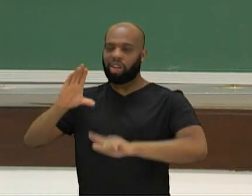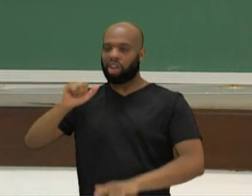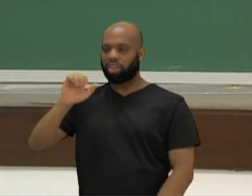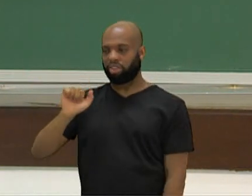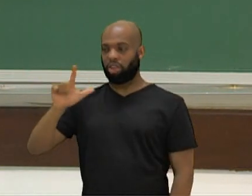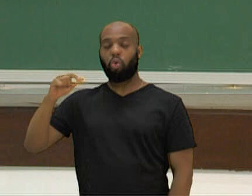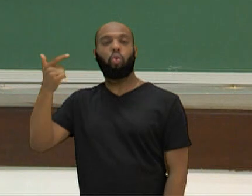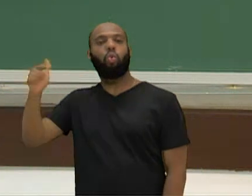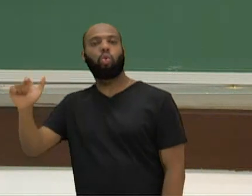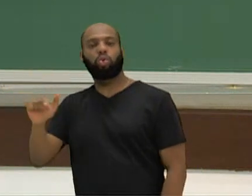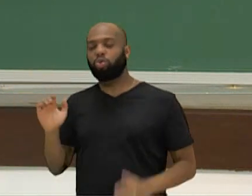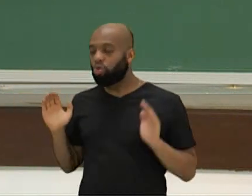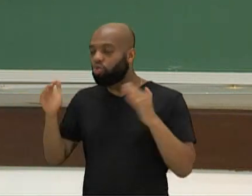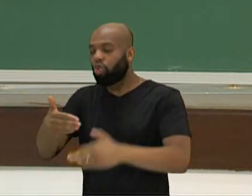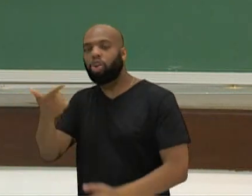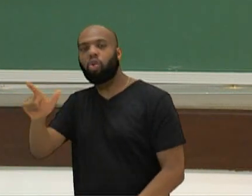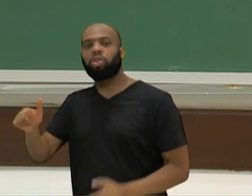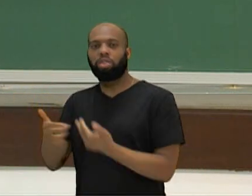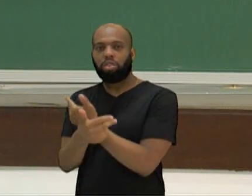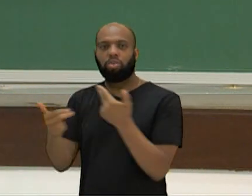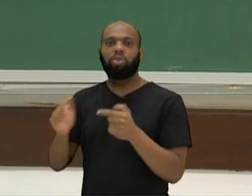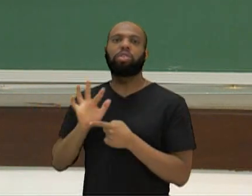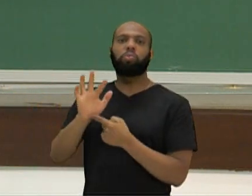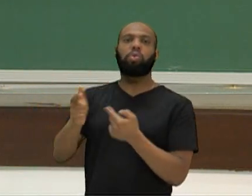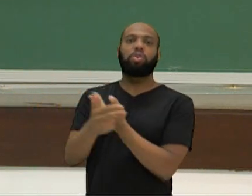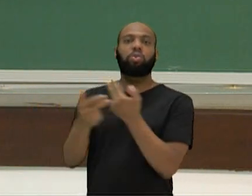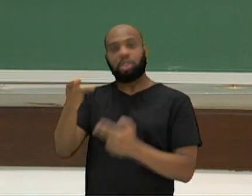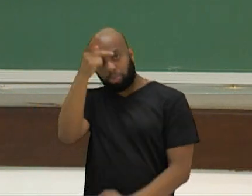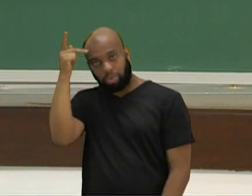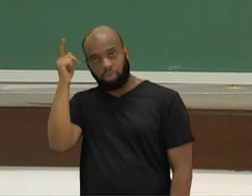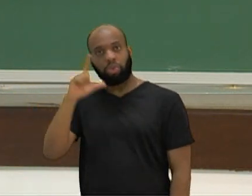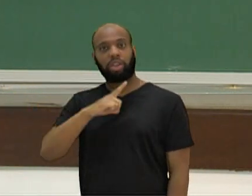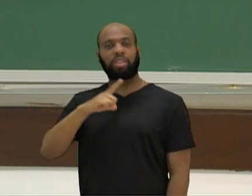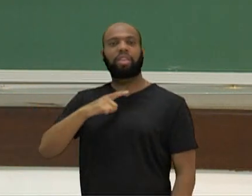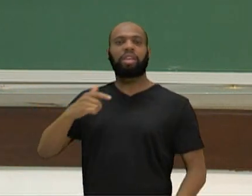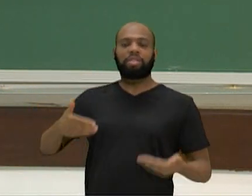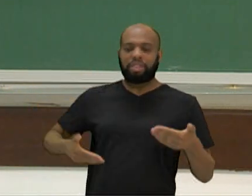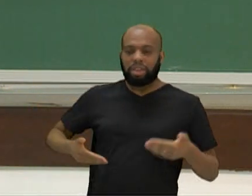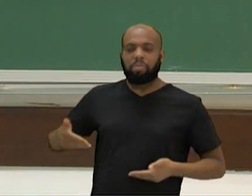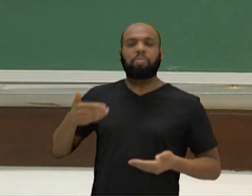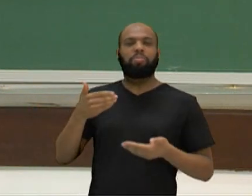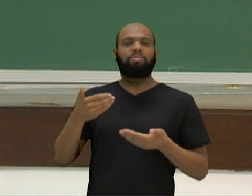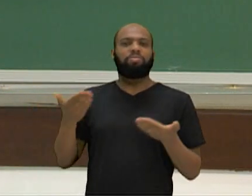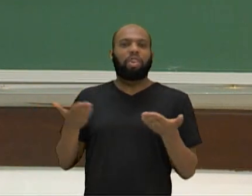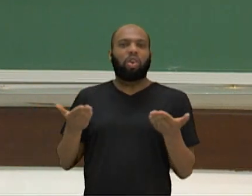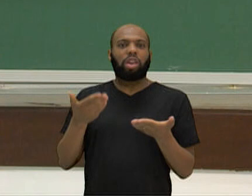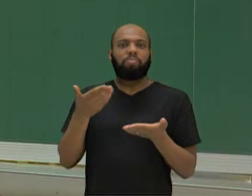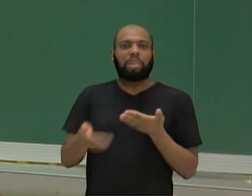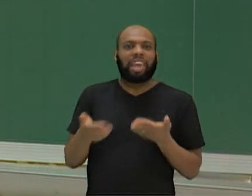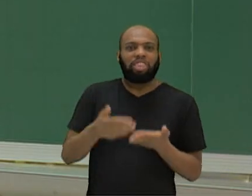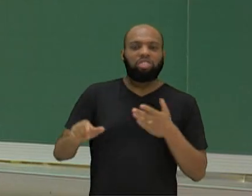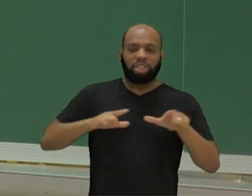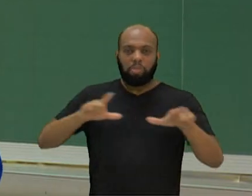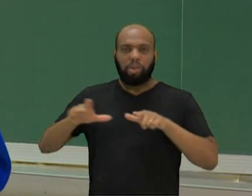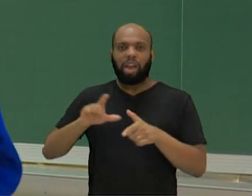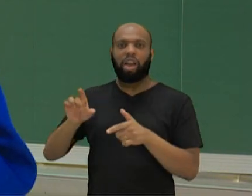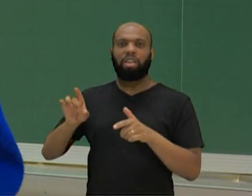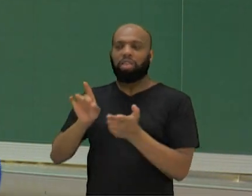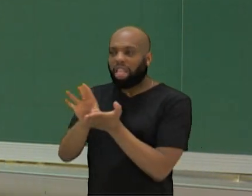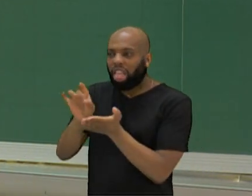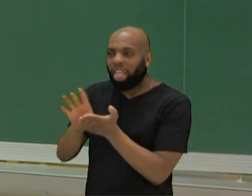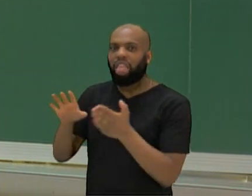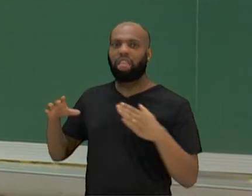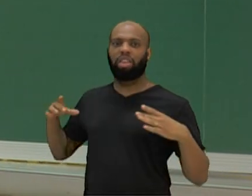vai focar em outros números. Quantas pessoas estão sendo desempregadas neste momento, o quanto a economia está